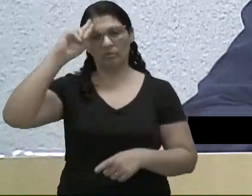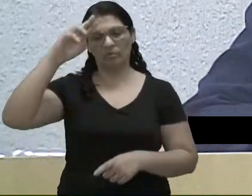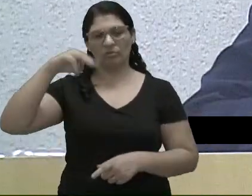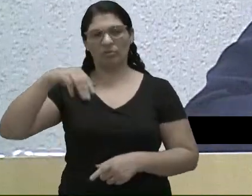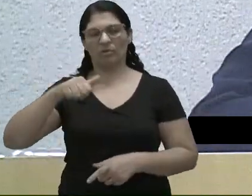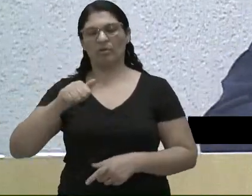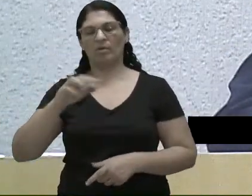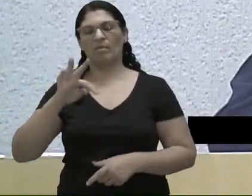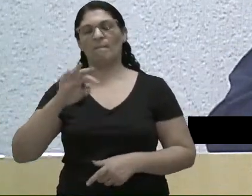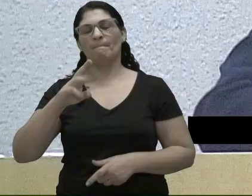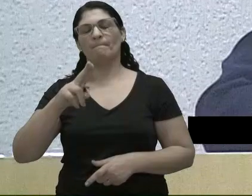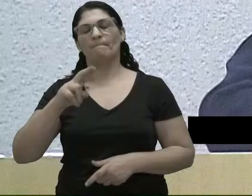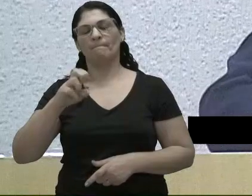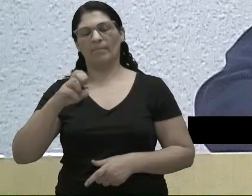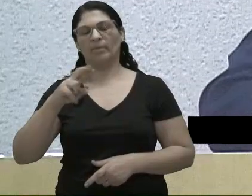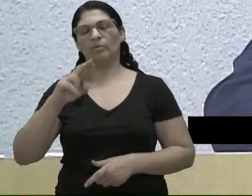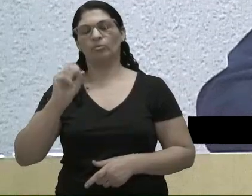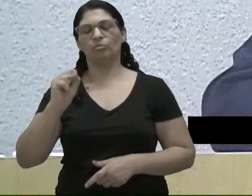Araújo.